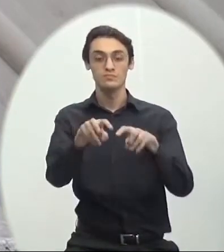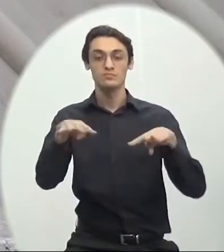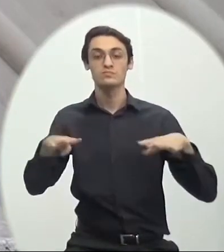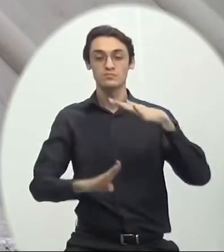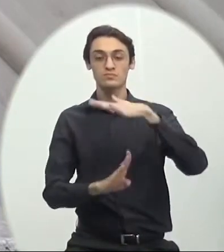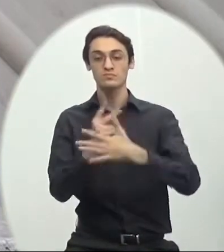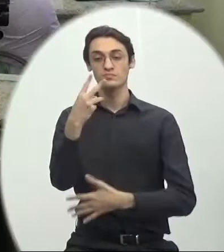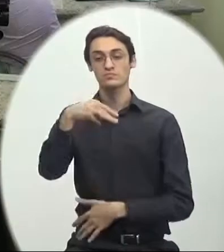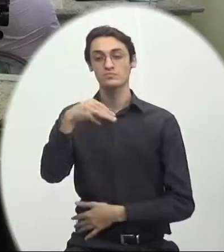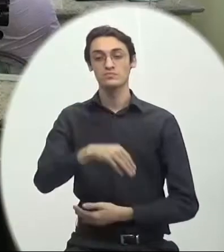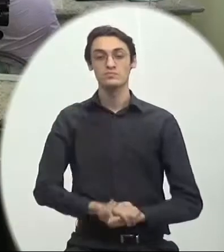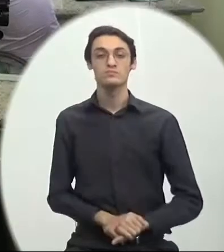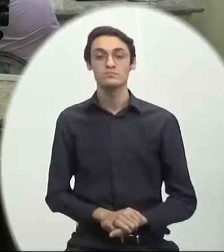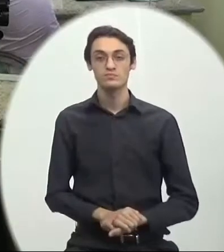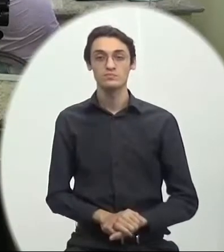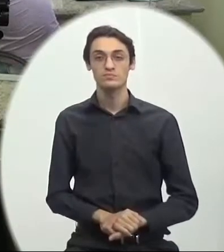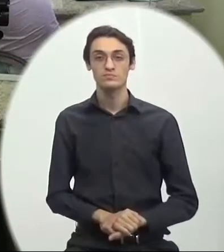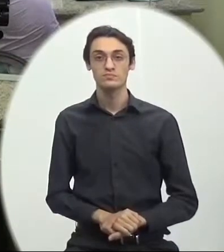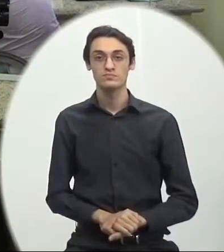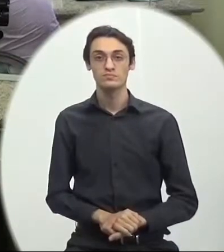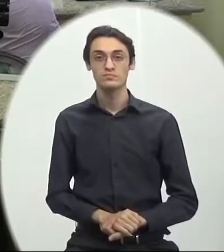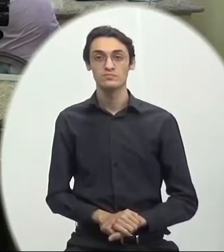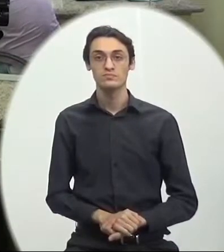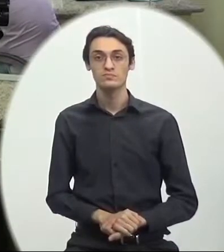por até 2 minutos.